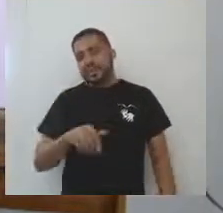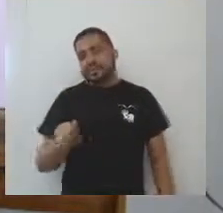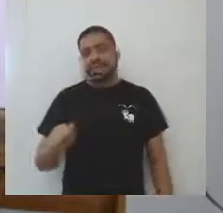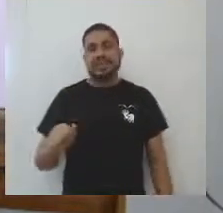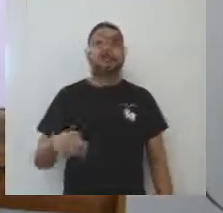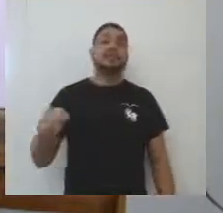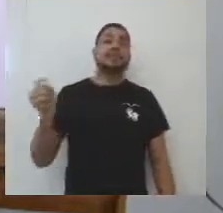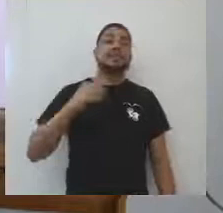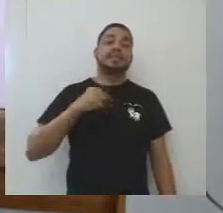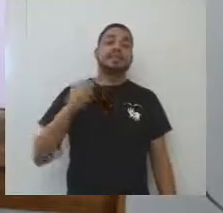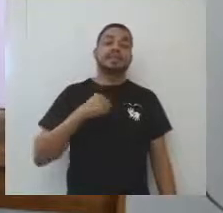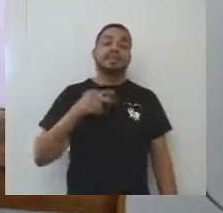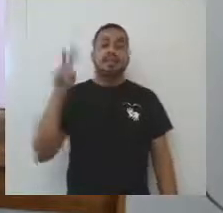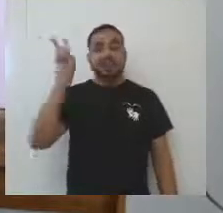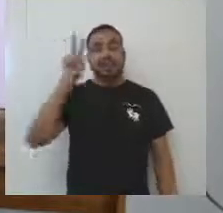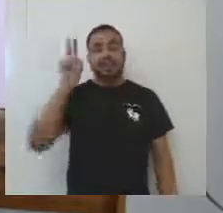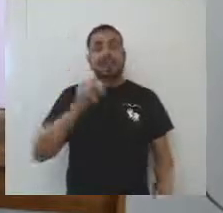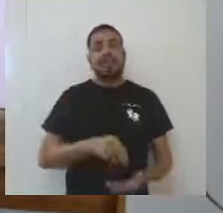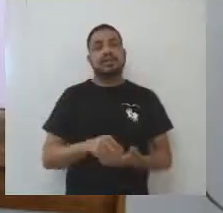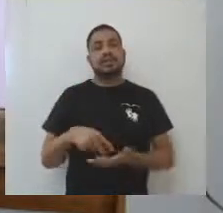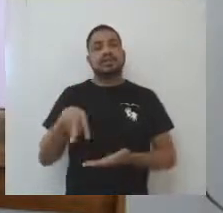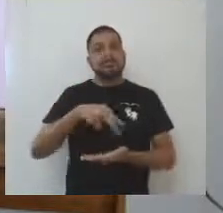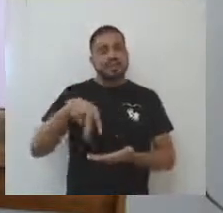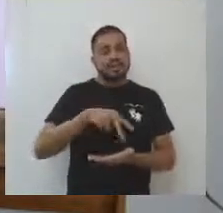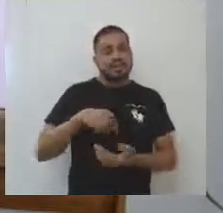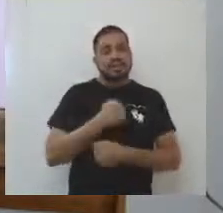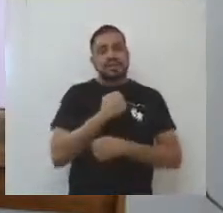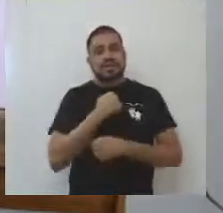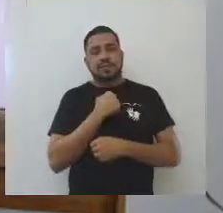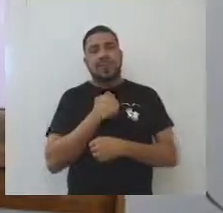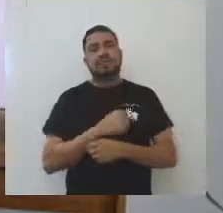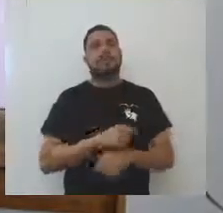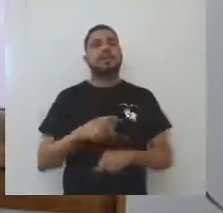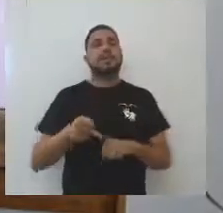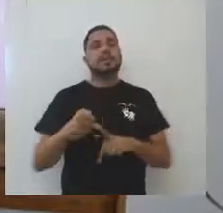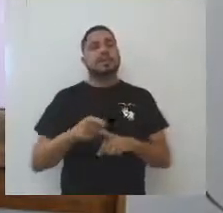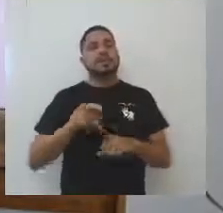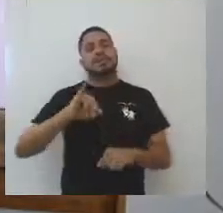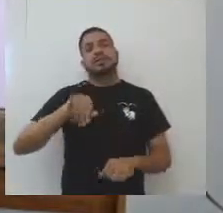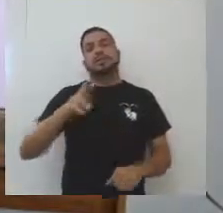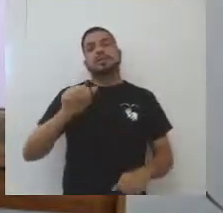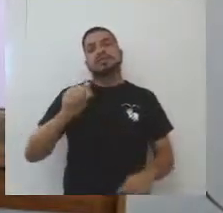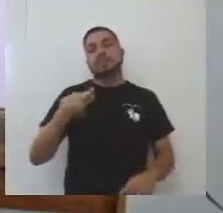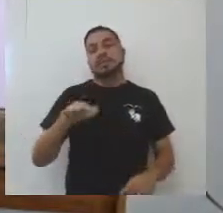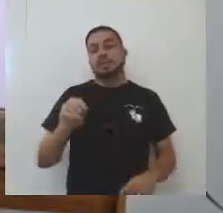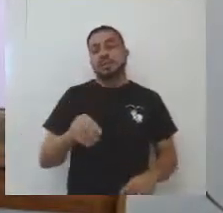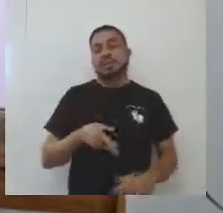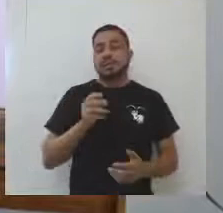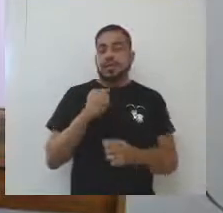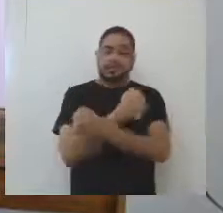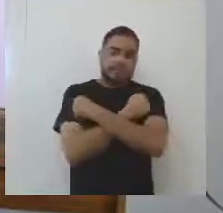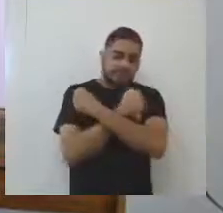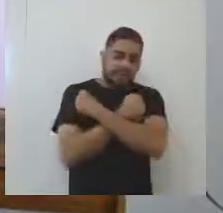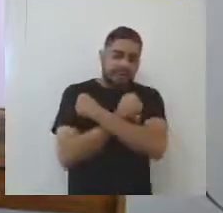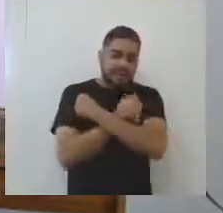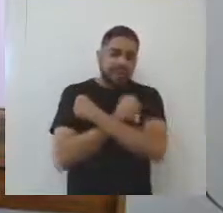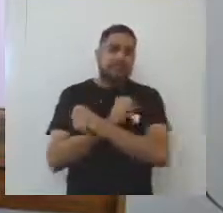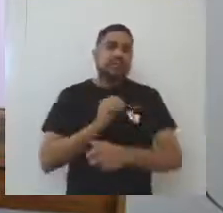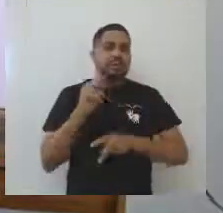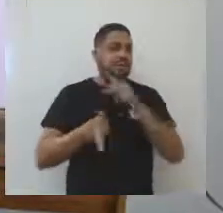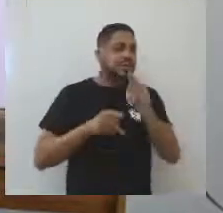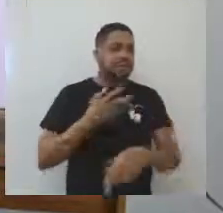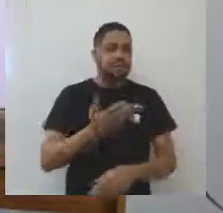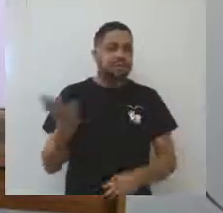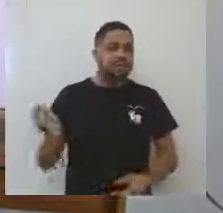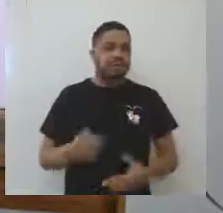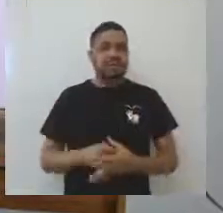aí, eu só lembro aquela homenagem. Petrolina, Juazeiro, Petrolina, Luiz toda vez faz isso aqui. Um abraço pra galera de Petrolina, adoro aquele... Vixe Maria,